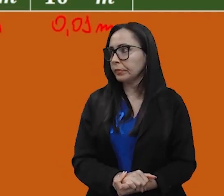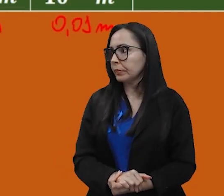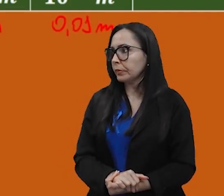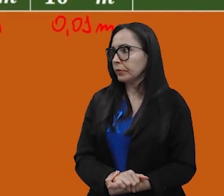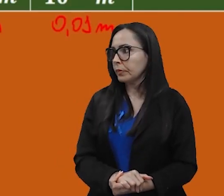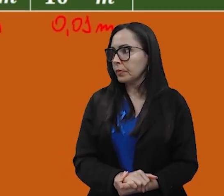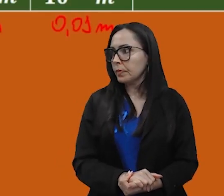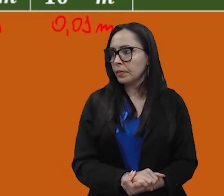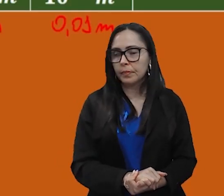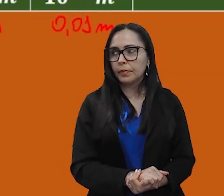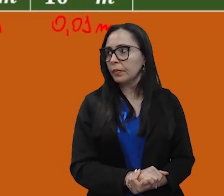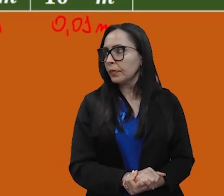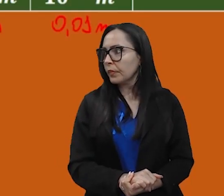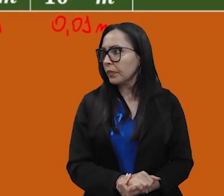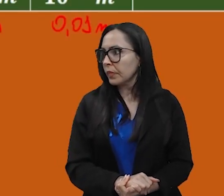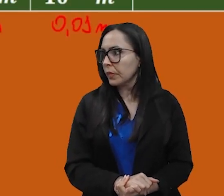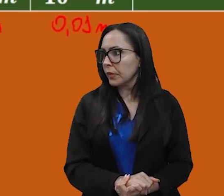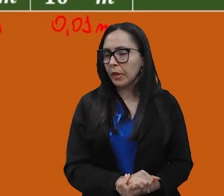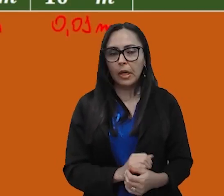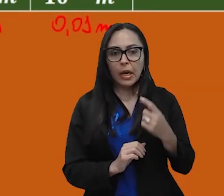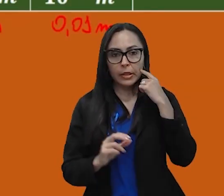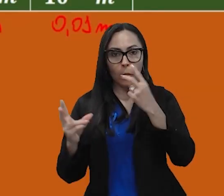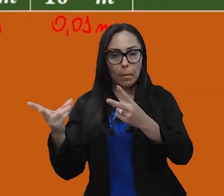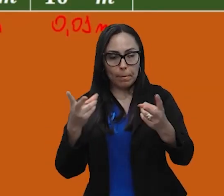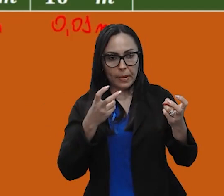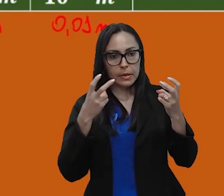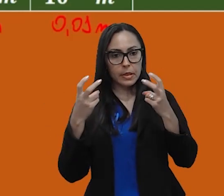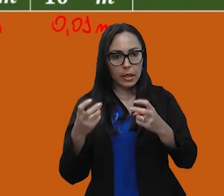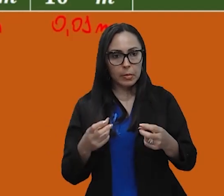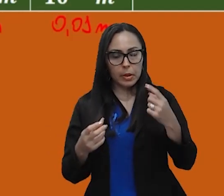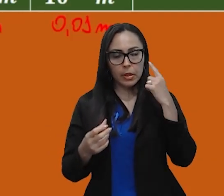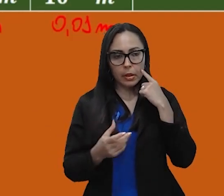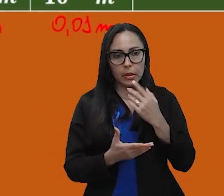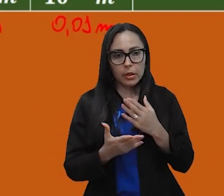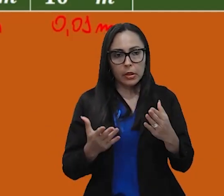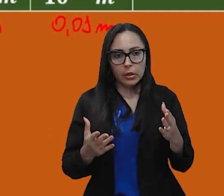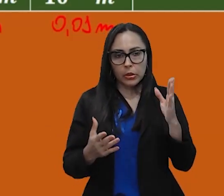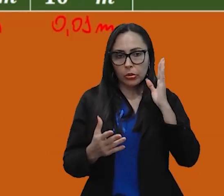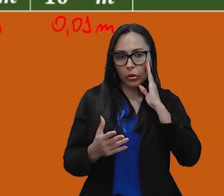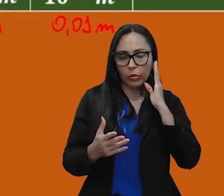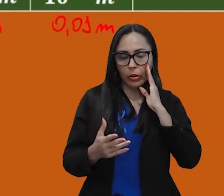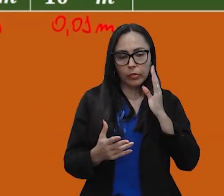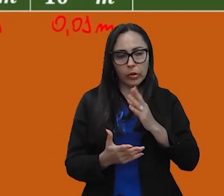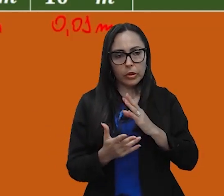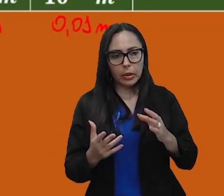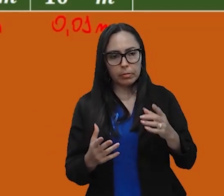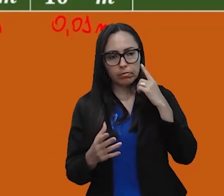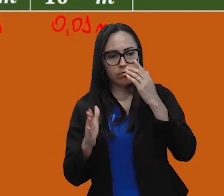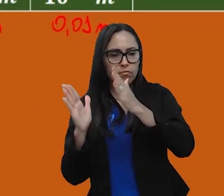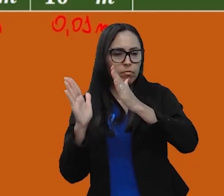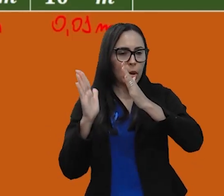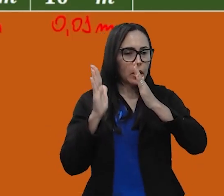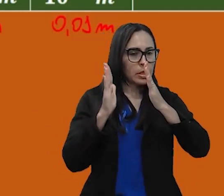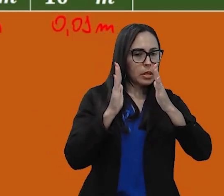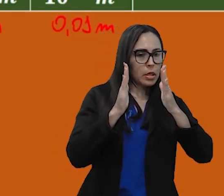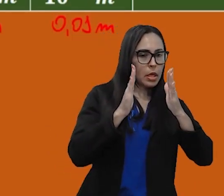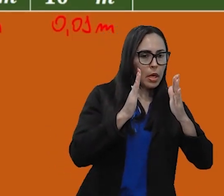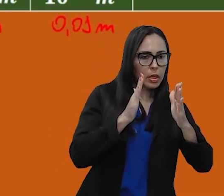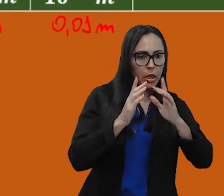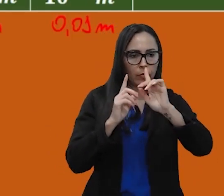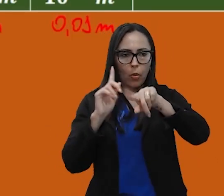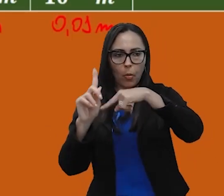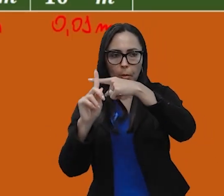0,01 metro, beleza? Então, tu percebe que na maneira que eu vou evoluindo aqui para a direita, eu vou aumentando uma